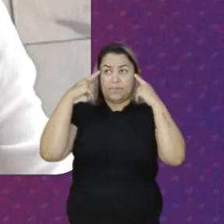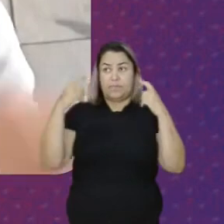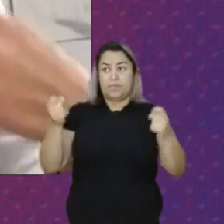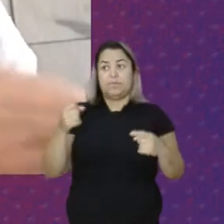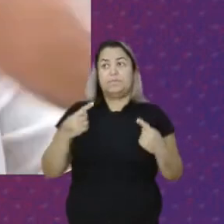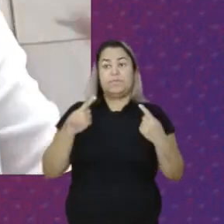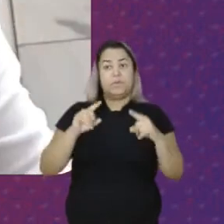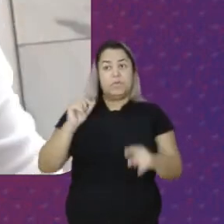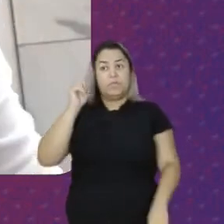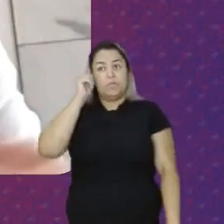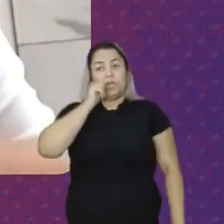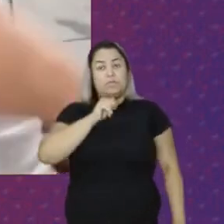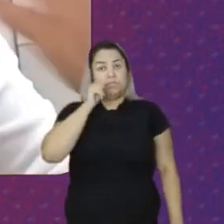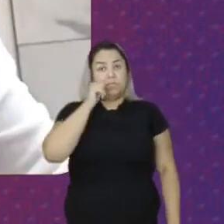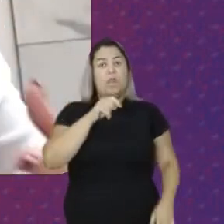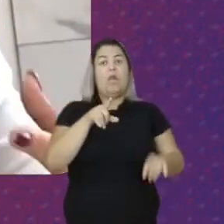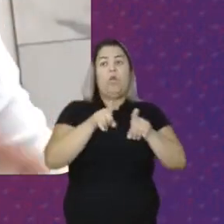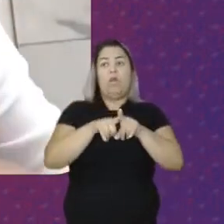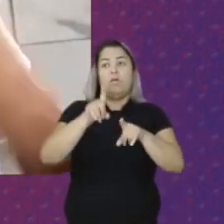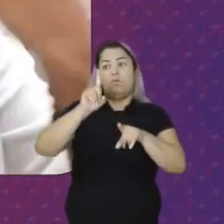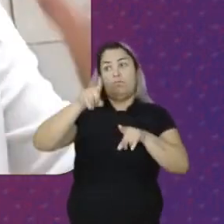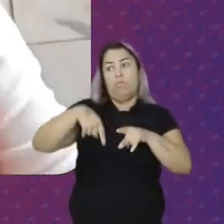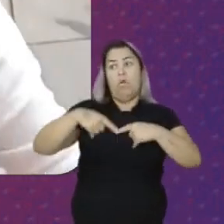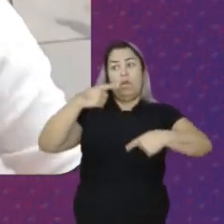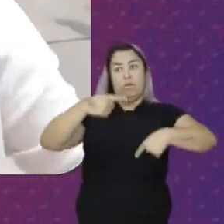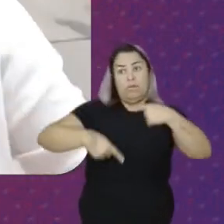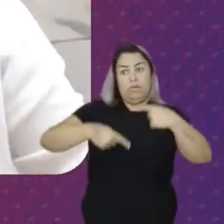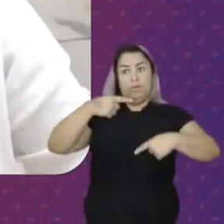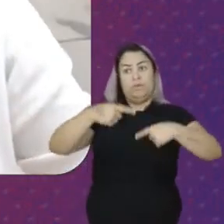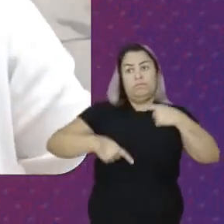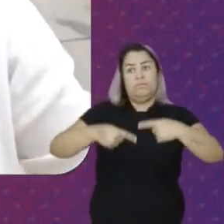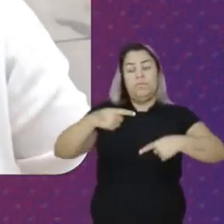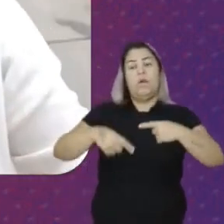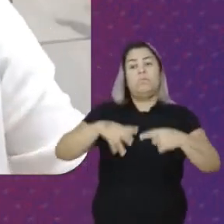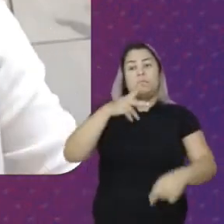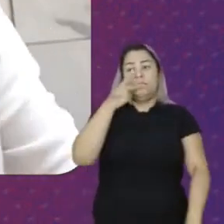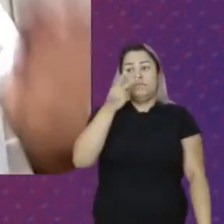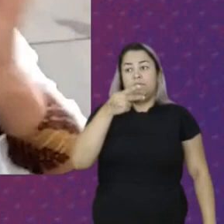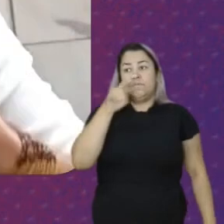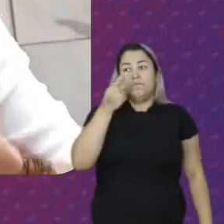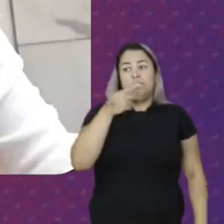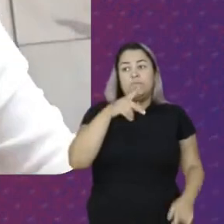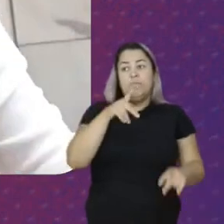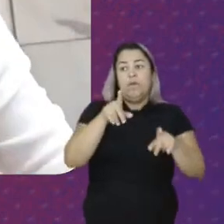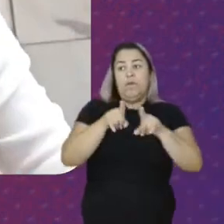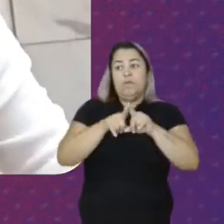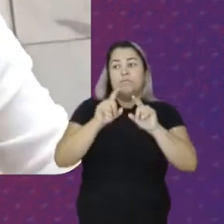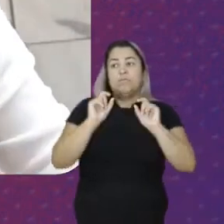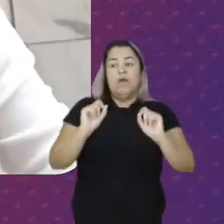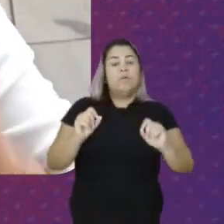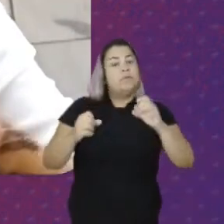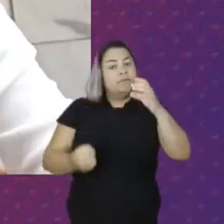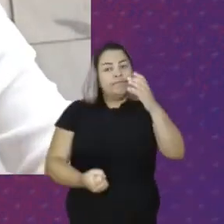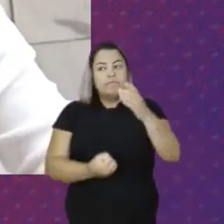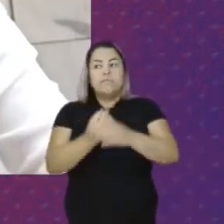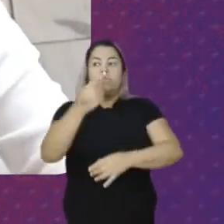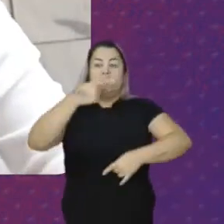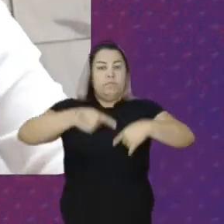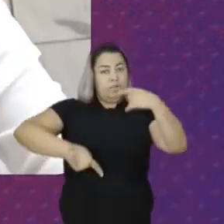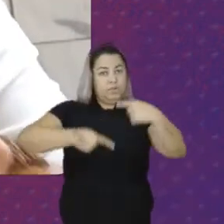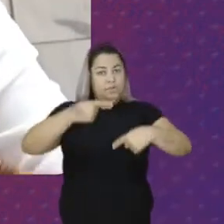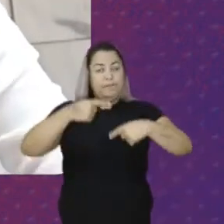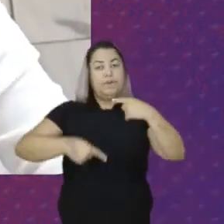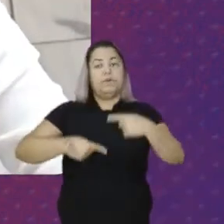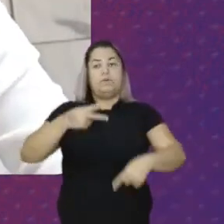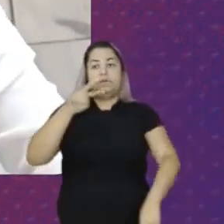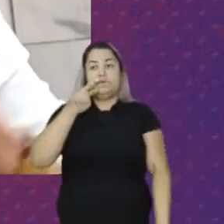mulheres, que estão ocupando espaço político, espaço público, espaço de fala, e criar políticas